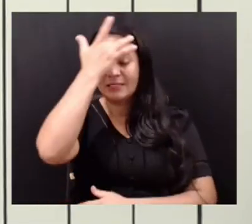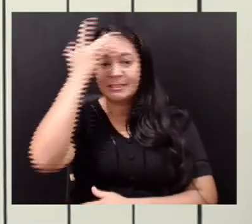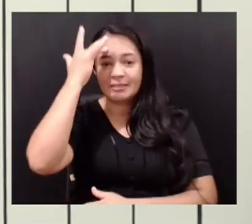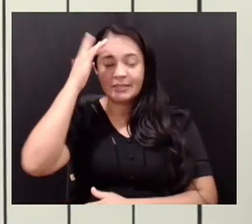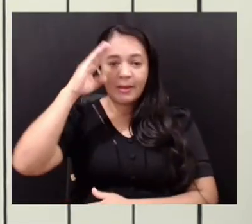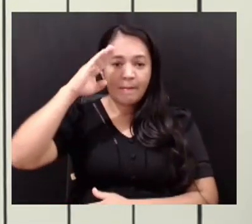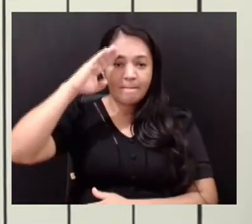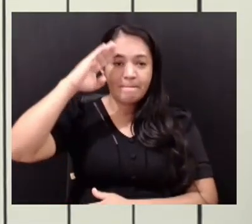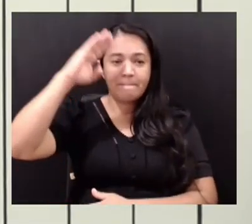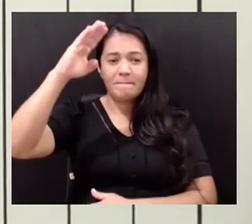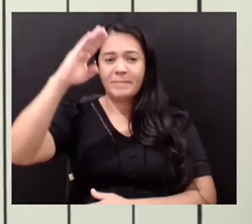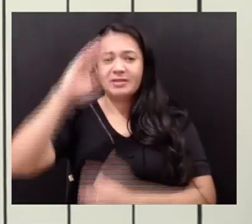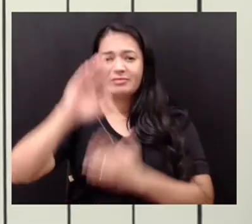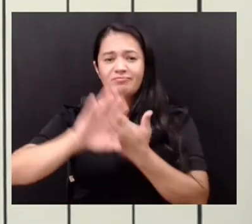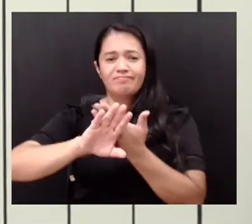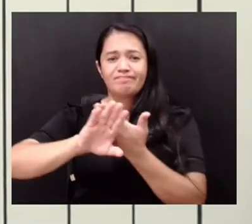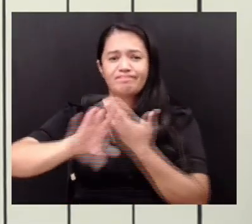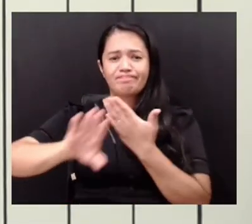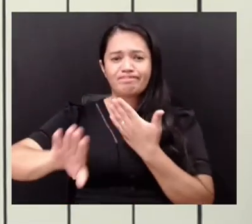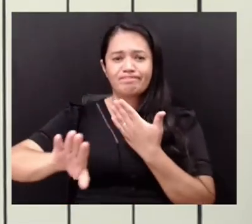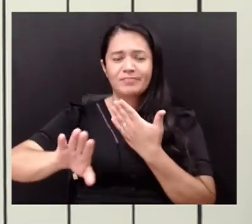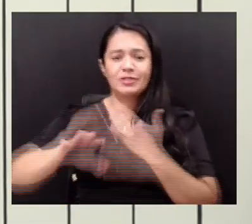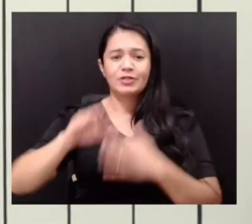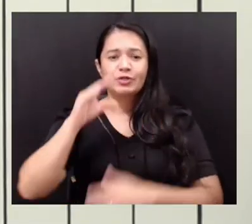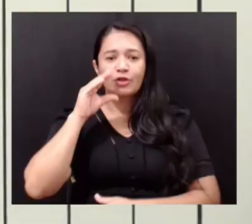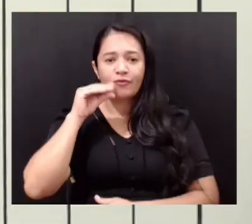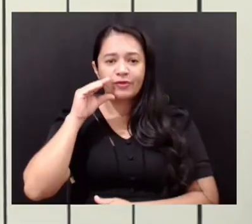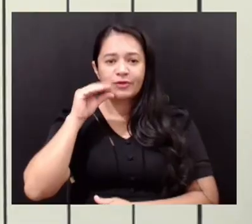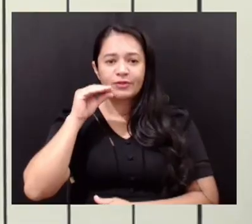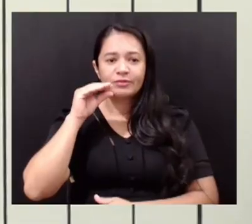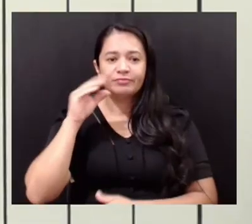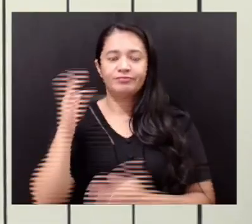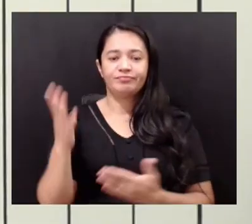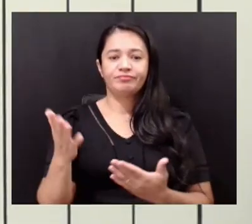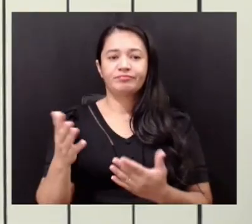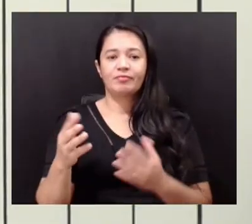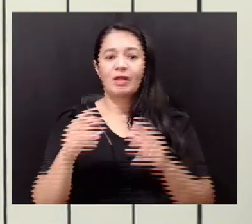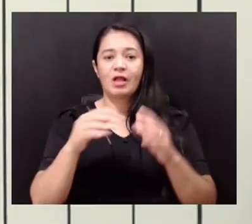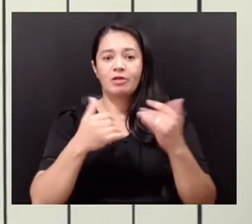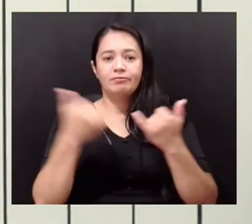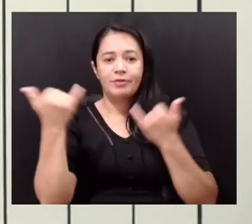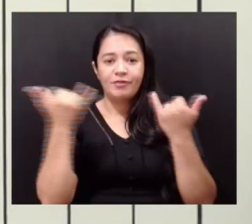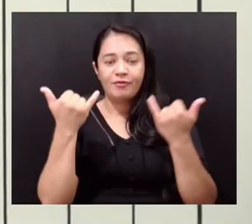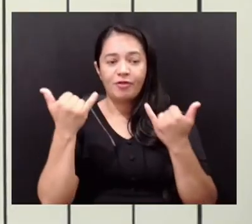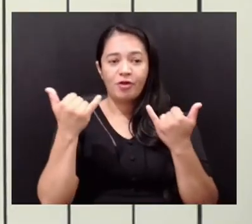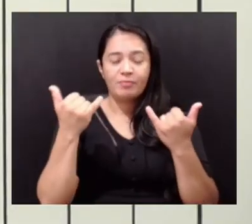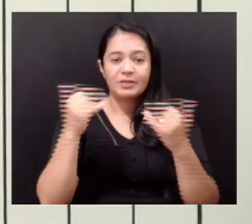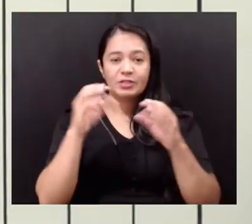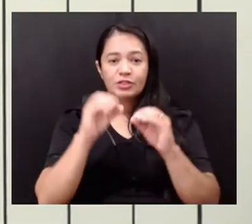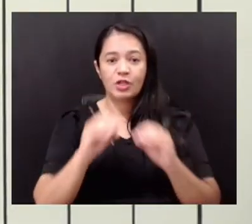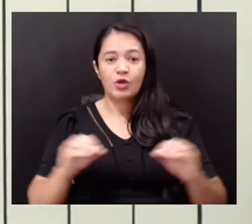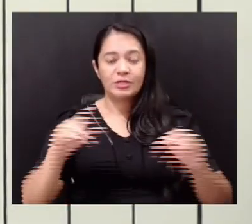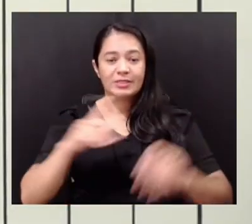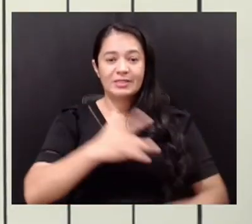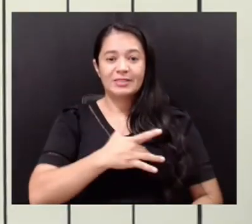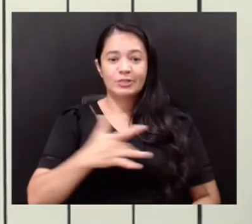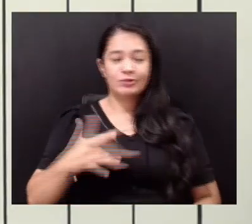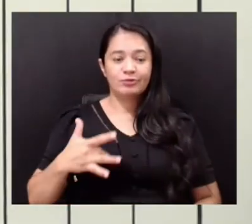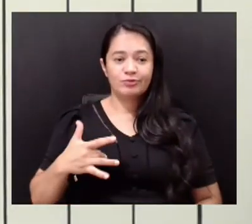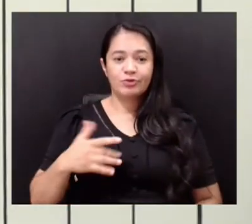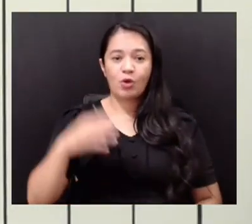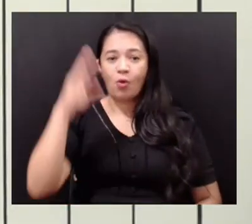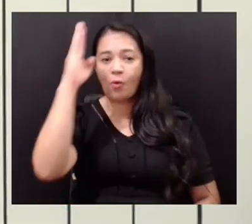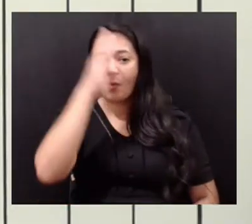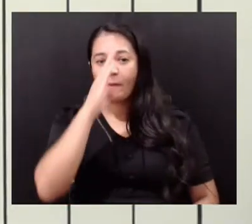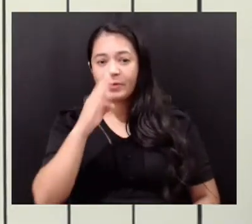de afastamento dos funcionários. Segundo dados da Organização Pan-Americana da Saúde, o Brasil é o país que